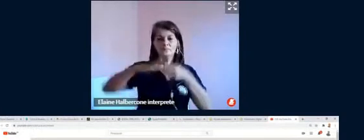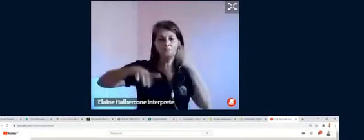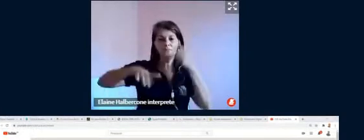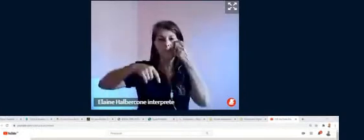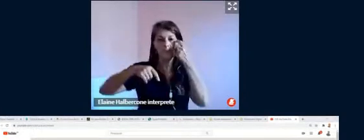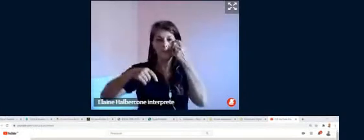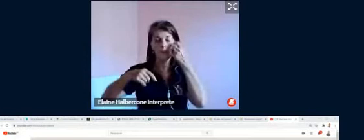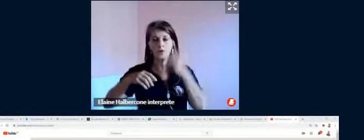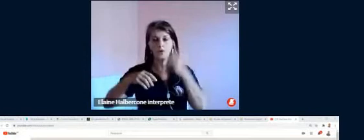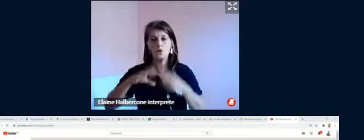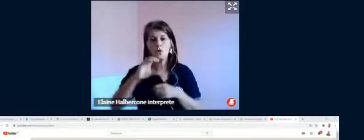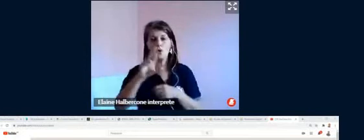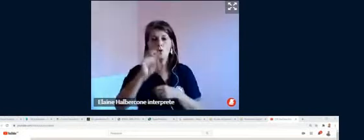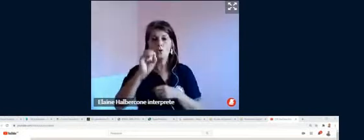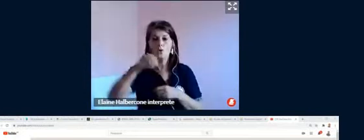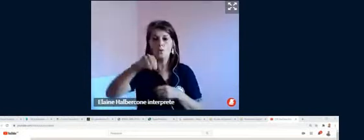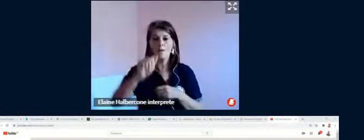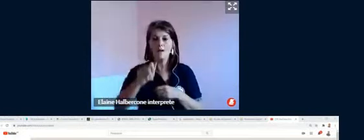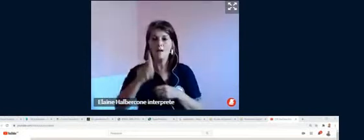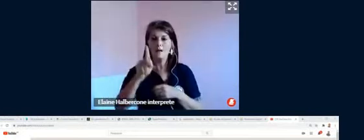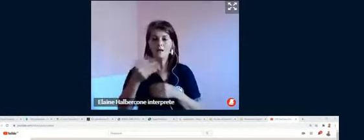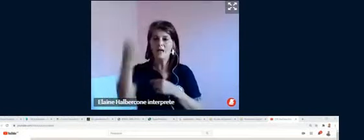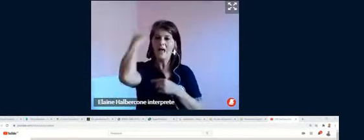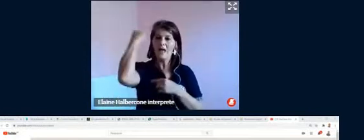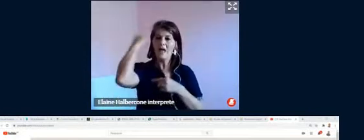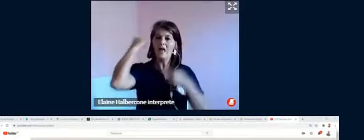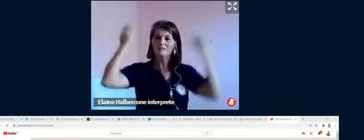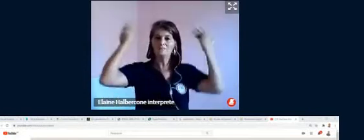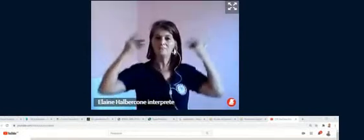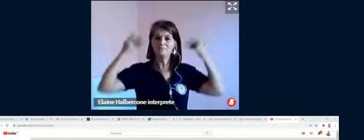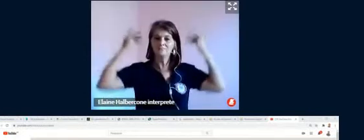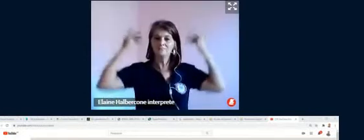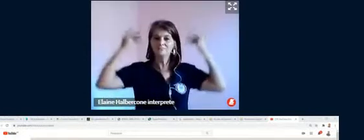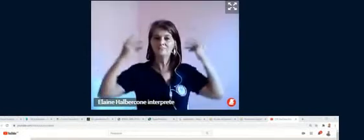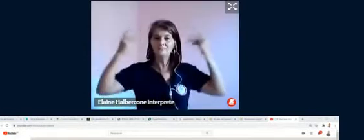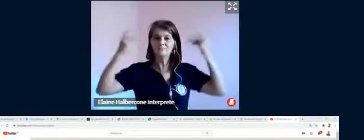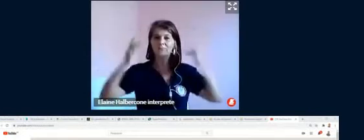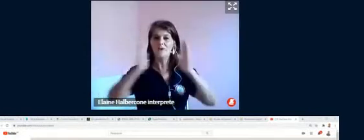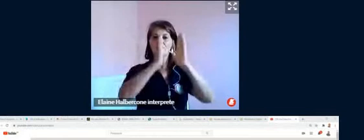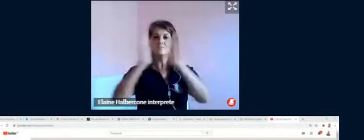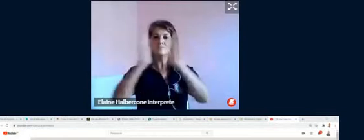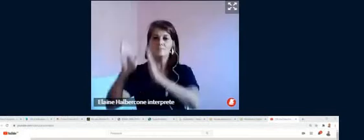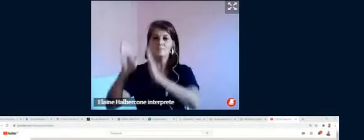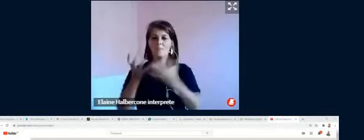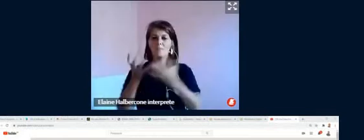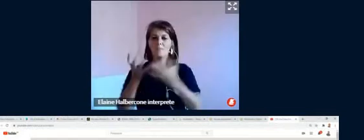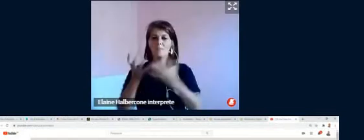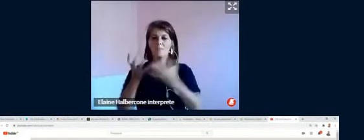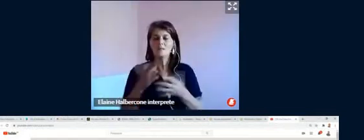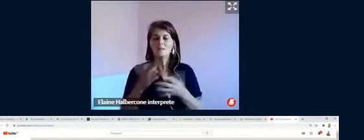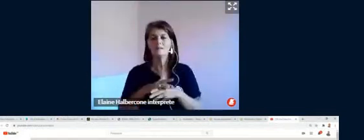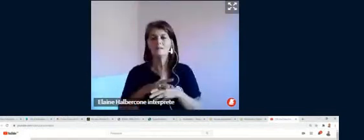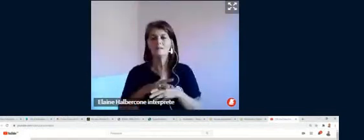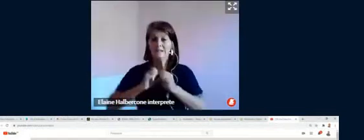ver se era o chroma key realmente que estava pesando a live. Deixa eu ver se eu consigo reativar minha webcam. E se